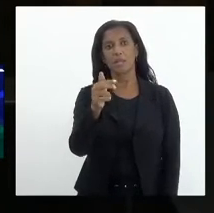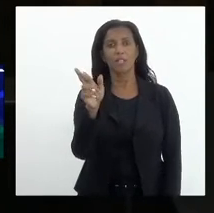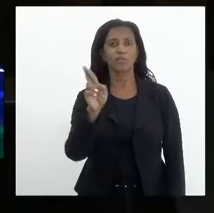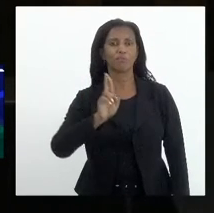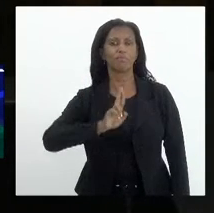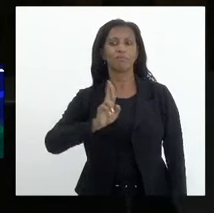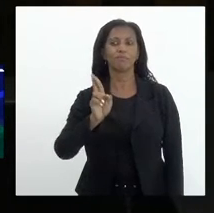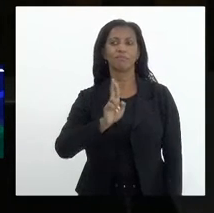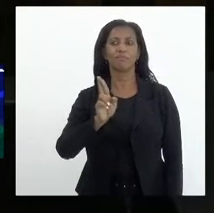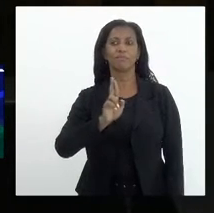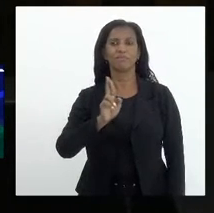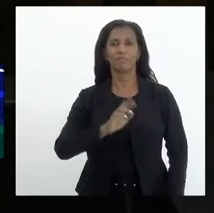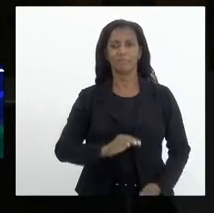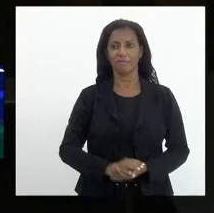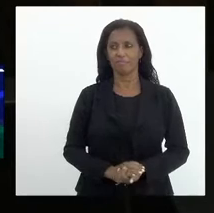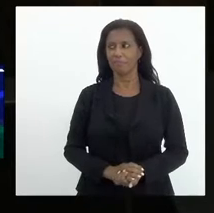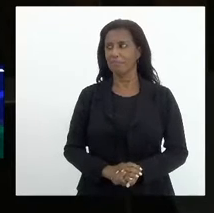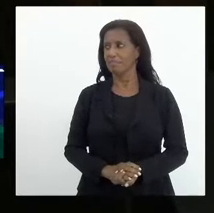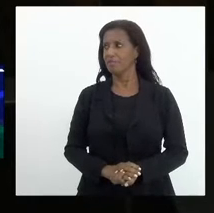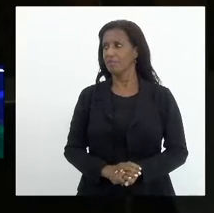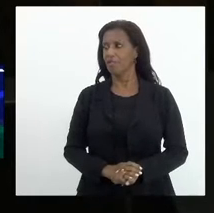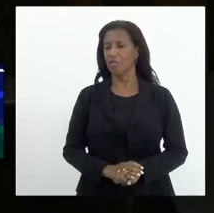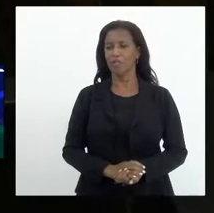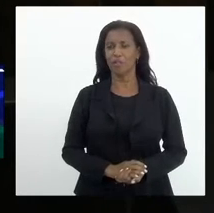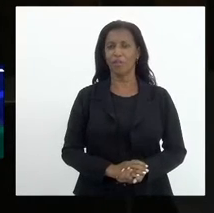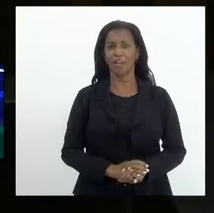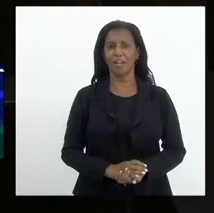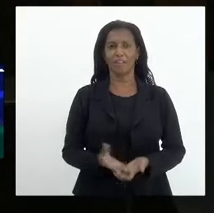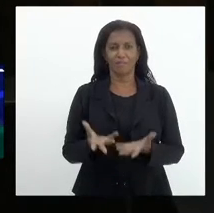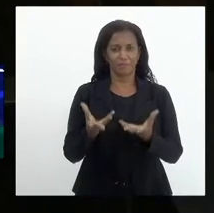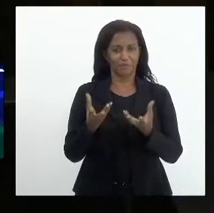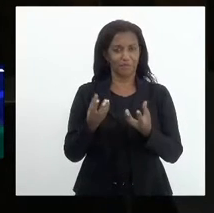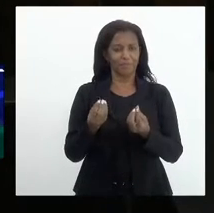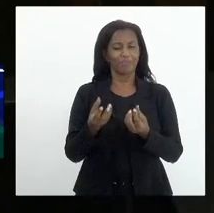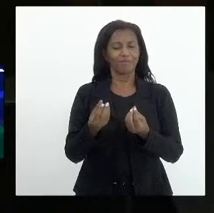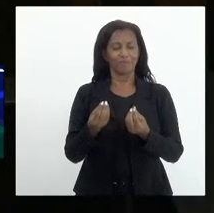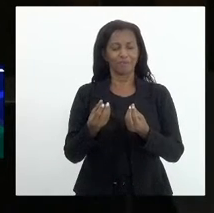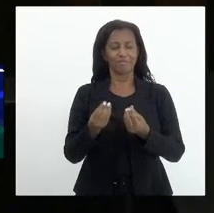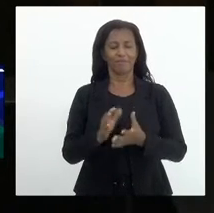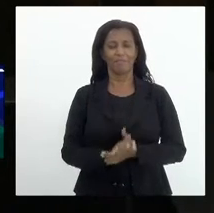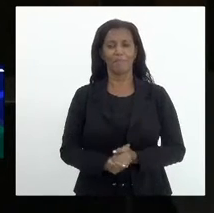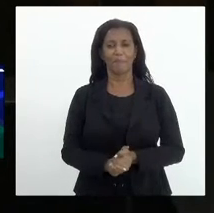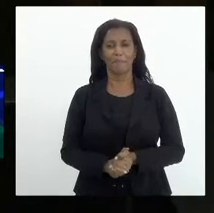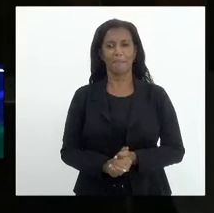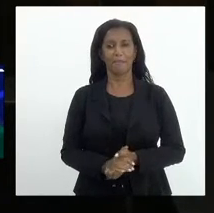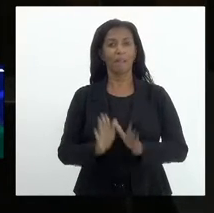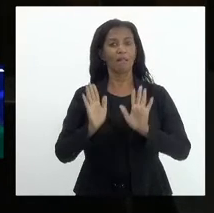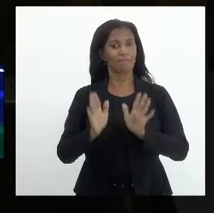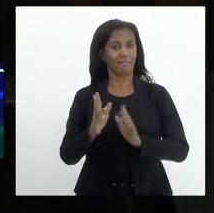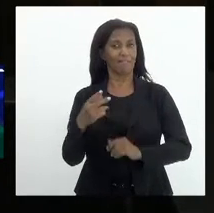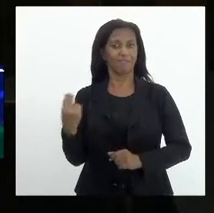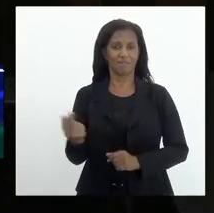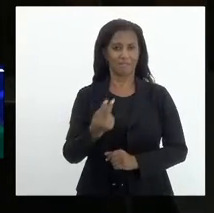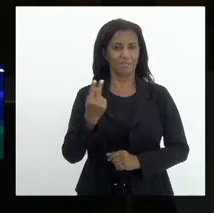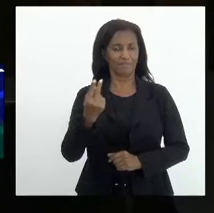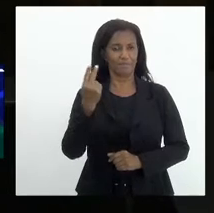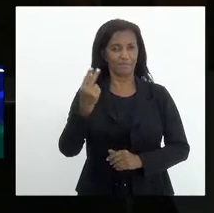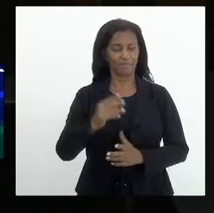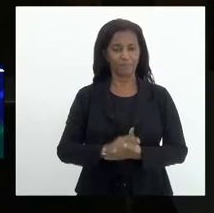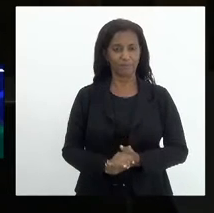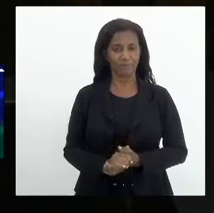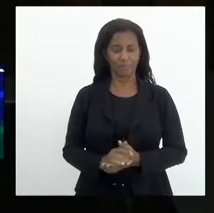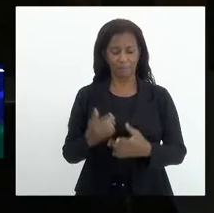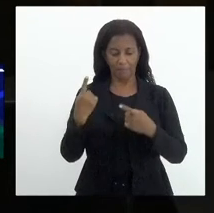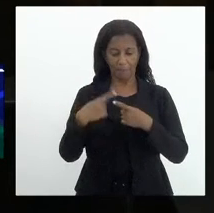litro. Aí muitos dizem assim, está esse preço porque